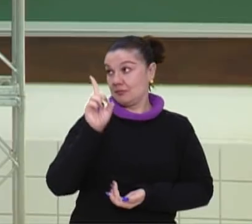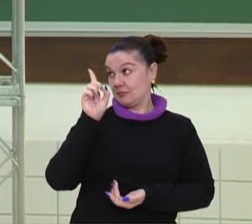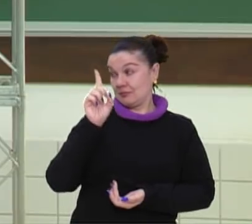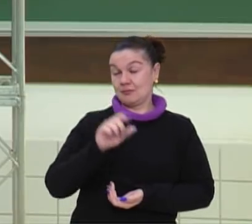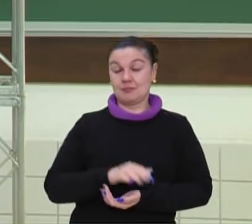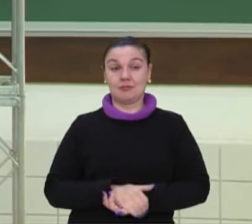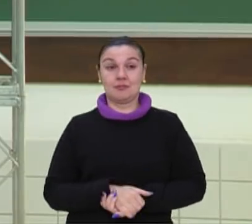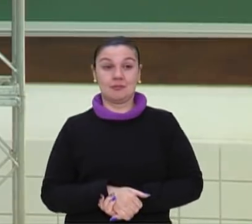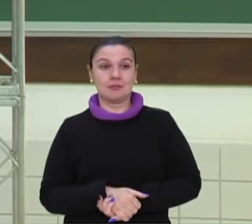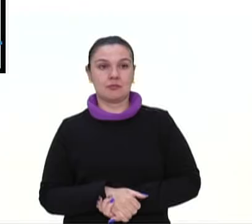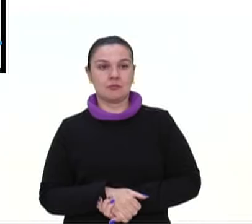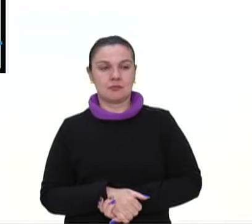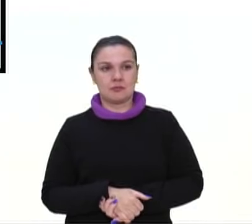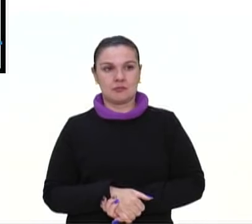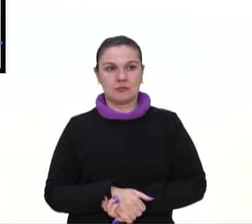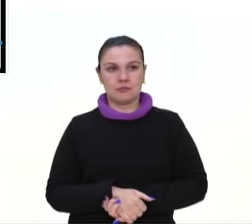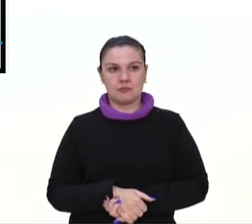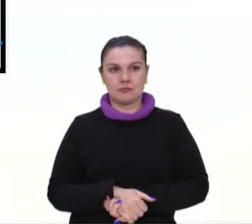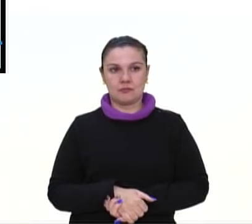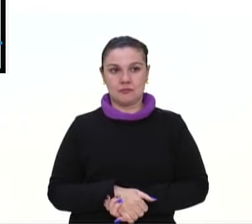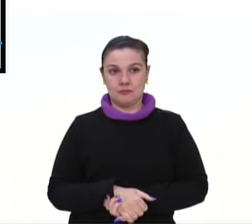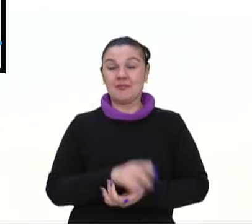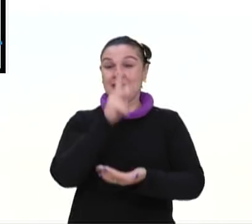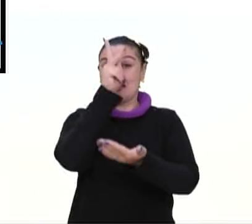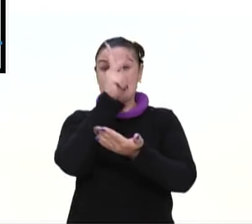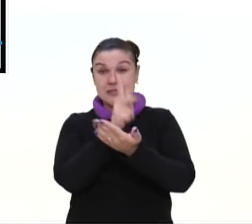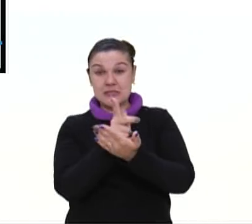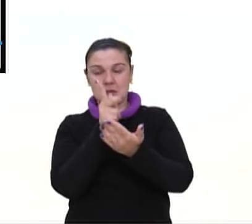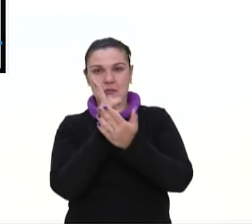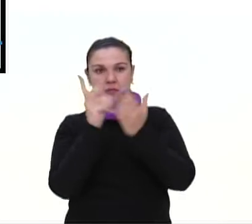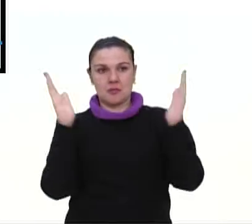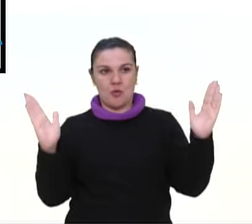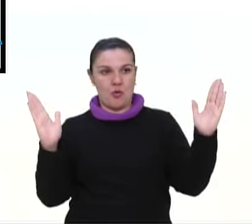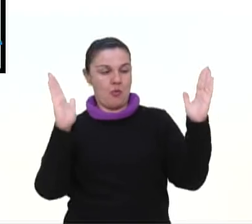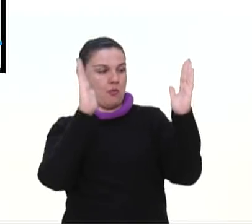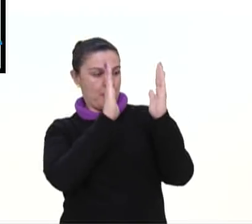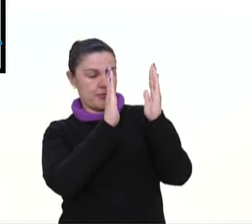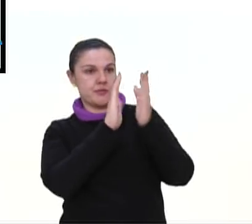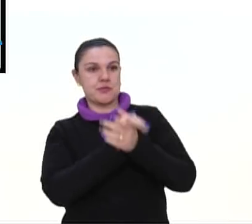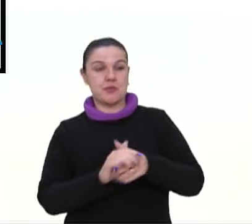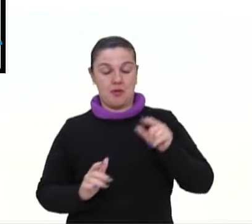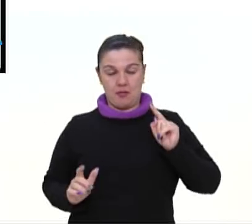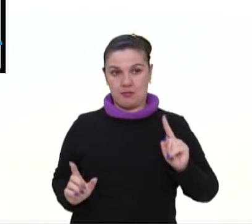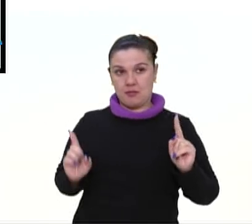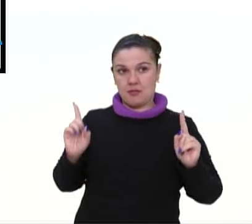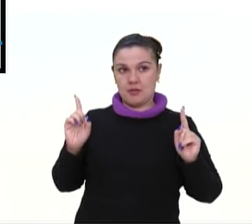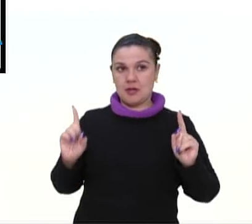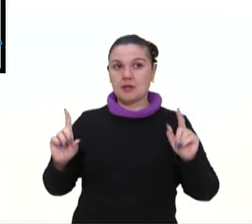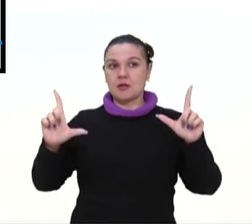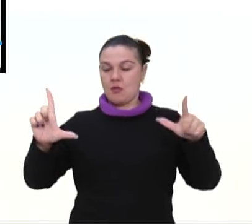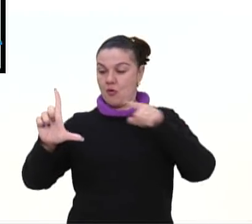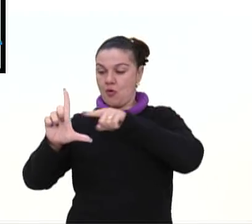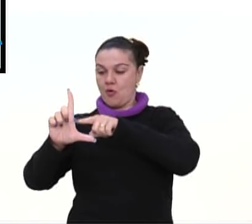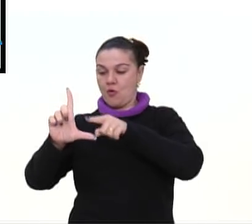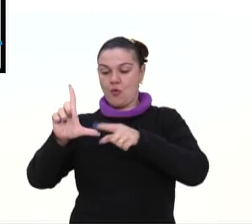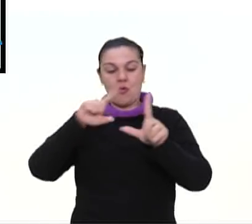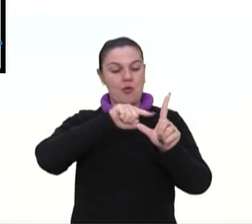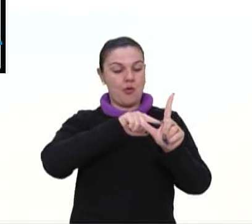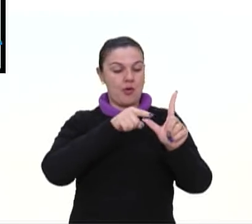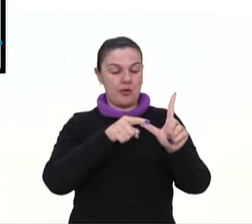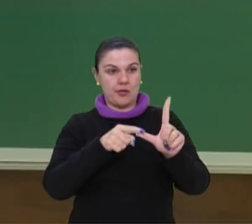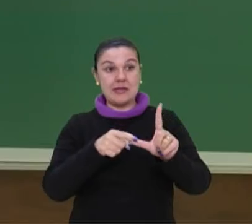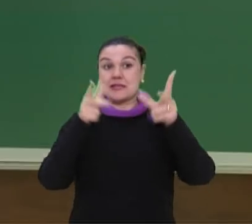Então, nós temos aqui, sendo lados opostos paralelos, nós vamos ter ângulos